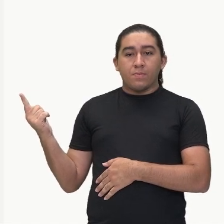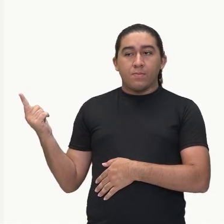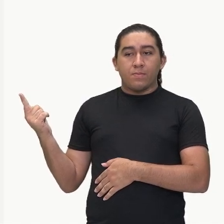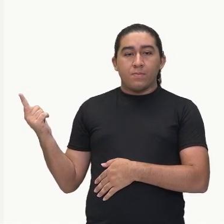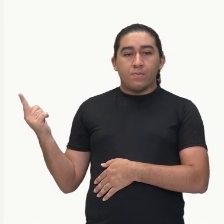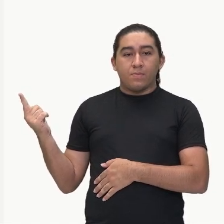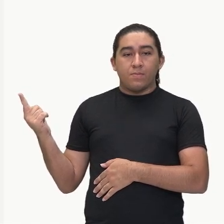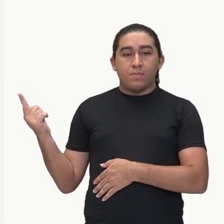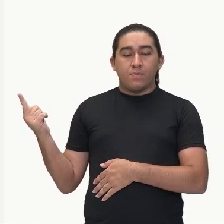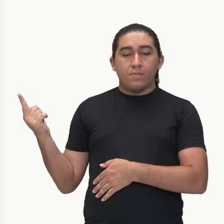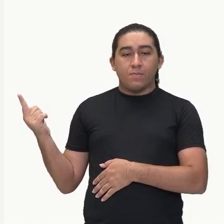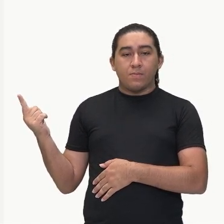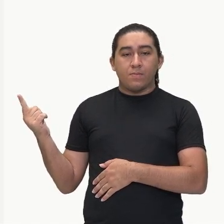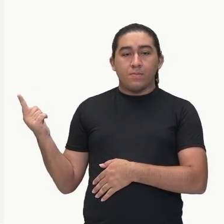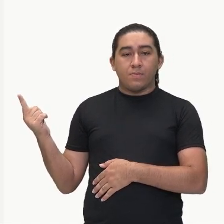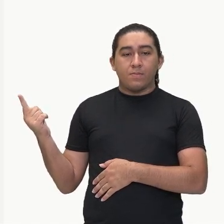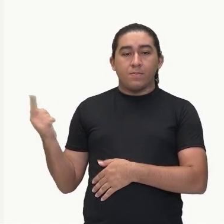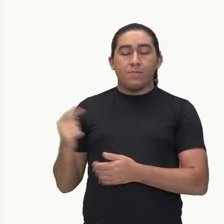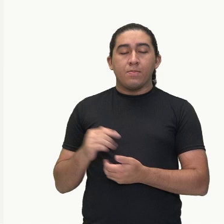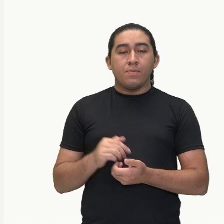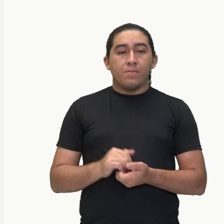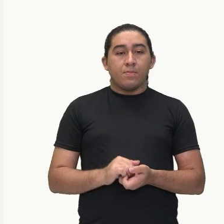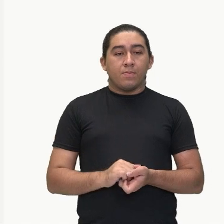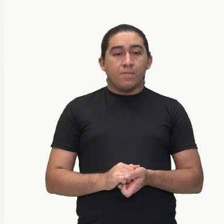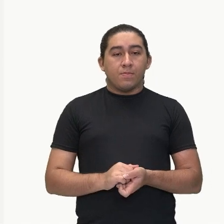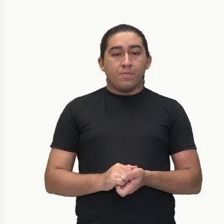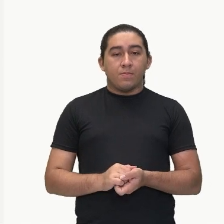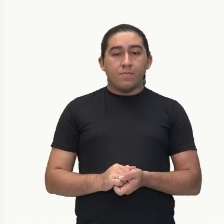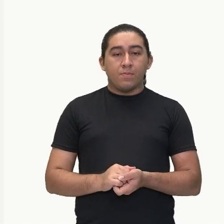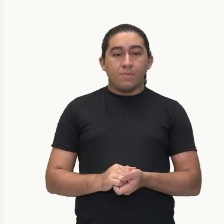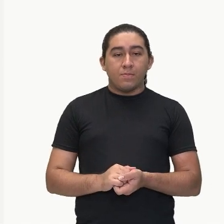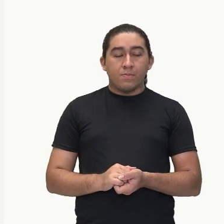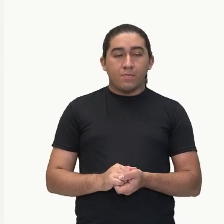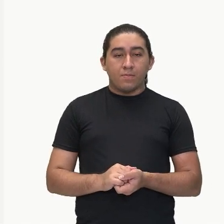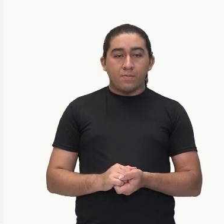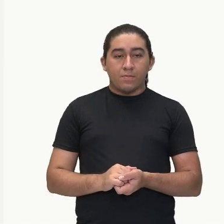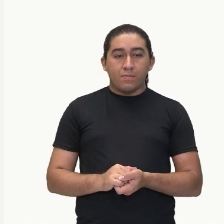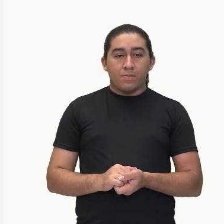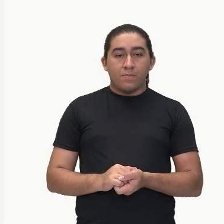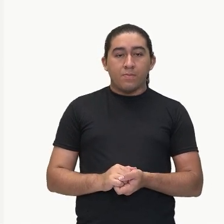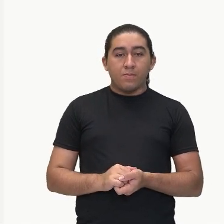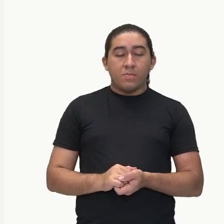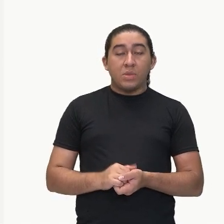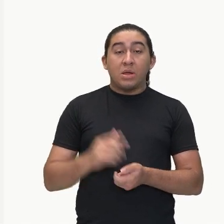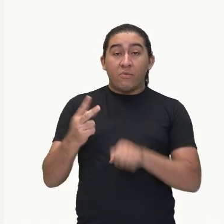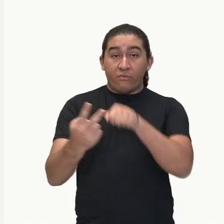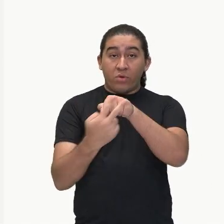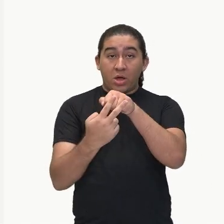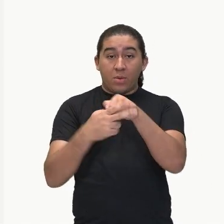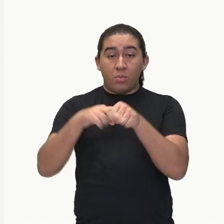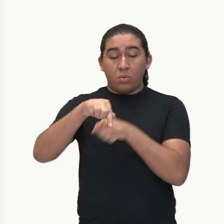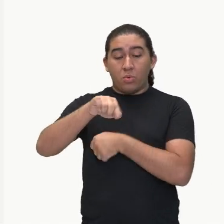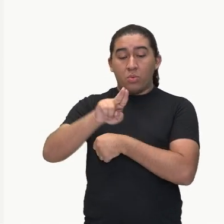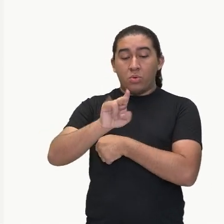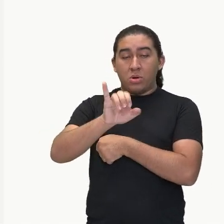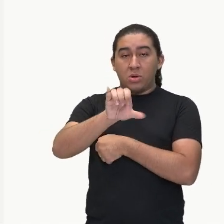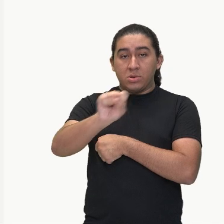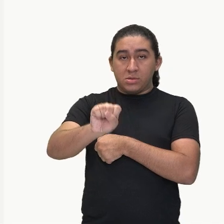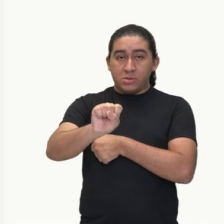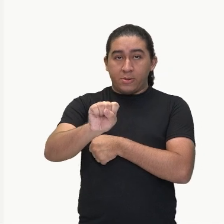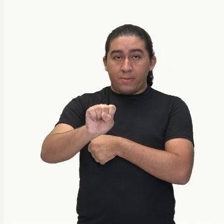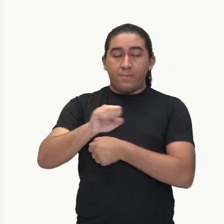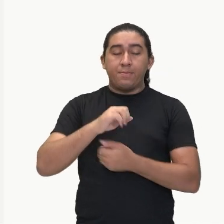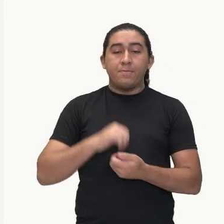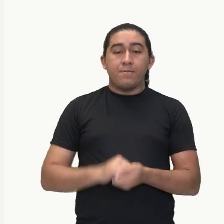mercadorias. Mais de uma mulher quis trocar. Quis. Está aqui no verbo. Está aqui,